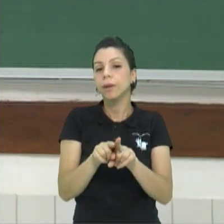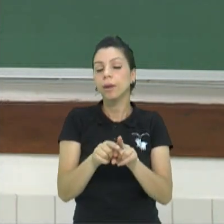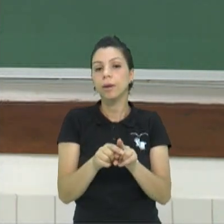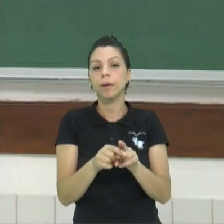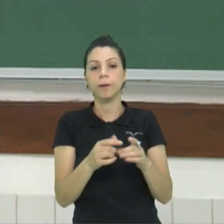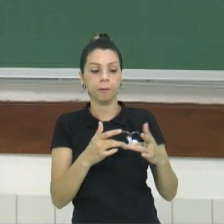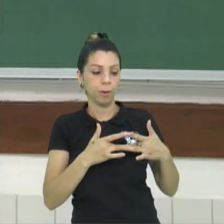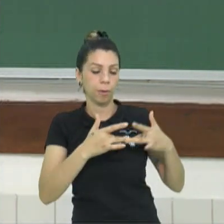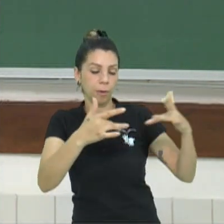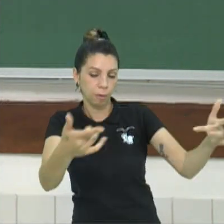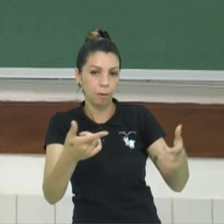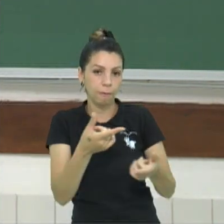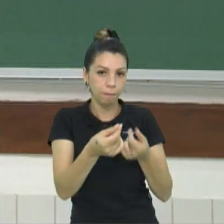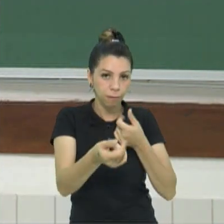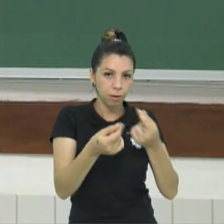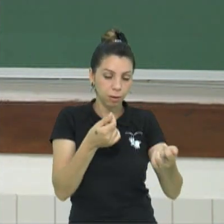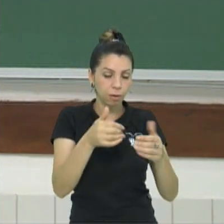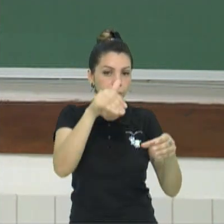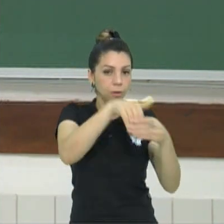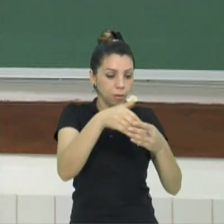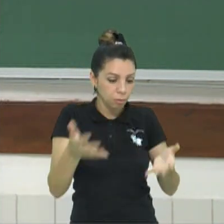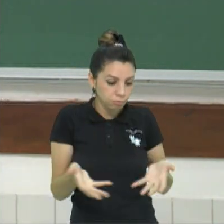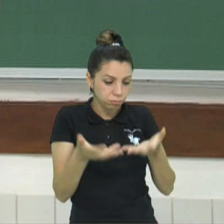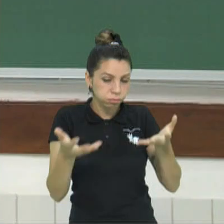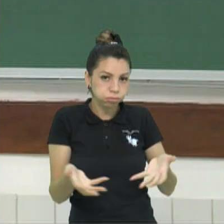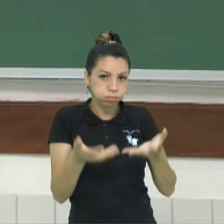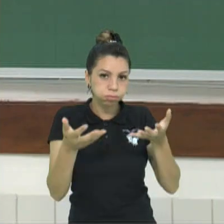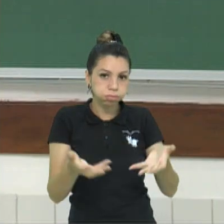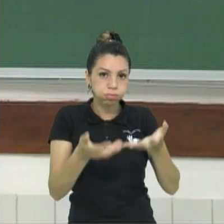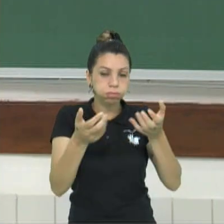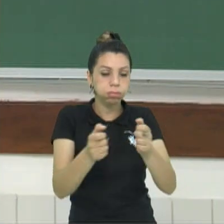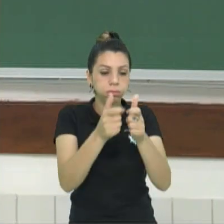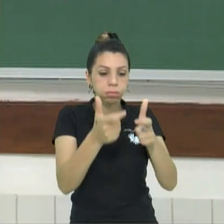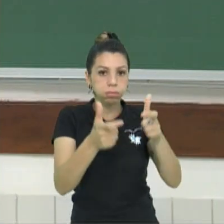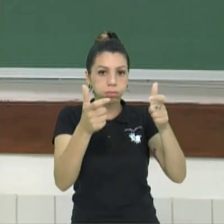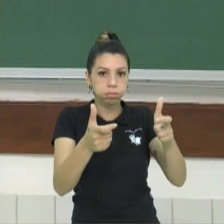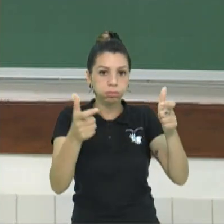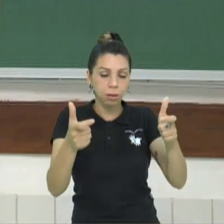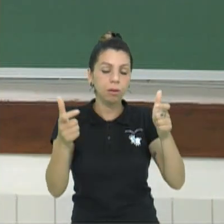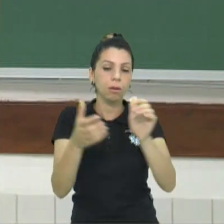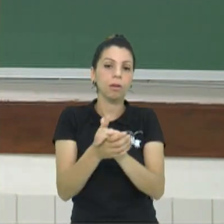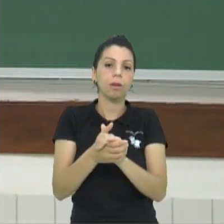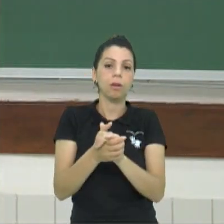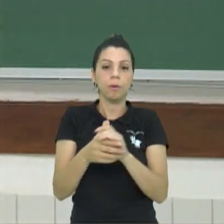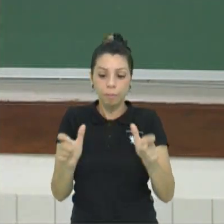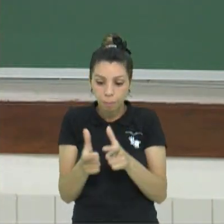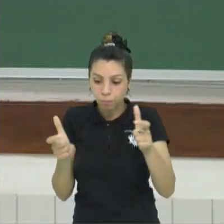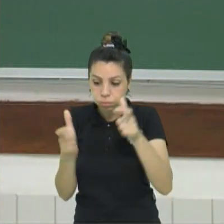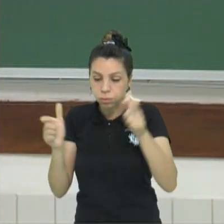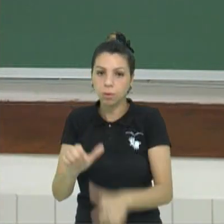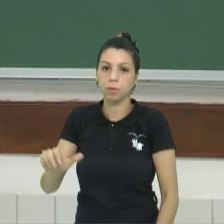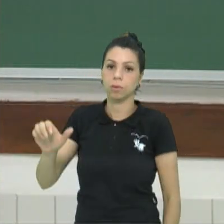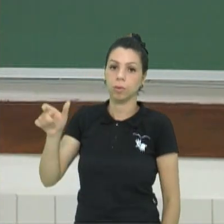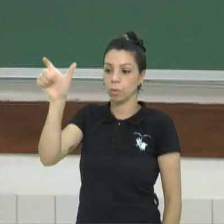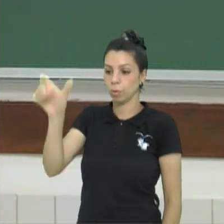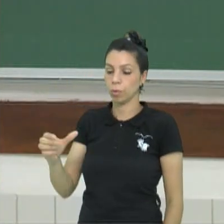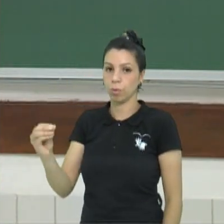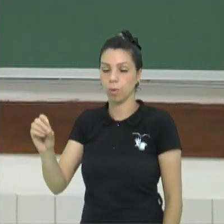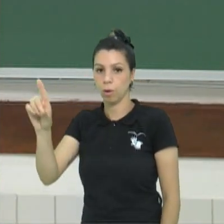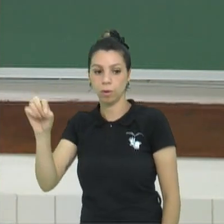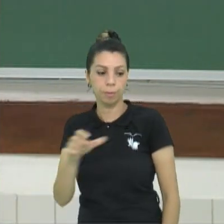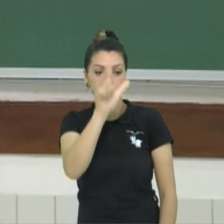doações financeiras para a campanha, ajudando ainda a ampliar a campanha do Collor. Já o Lula recebeu o apoio